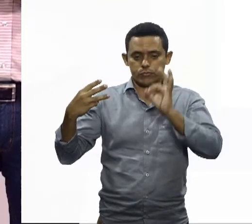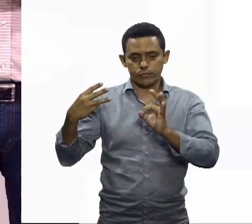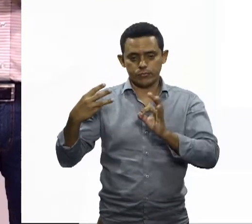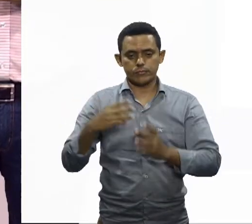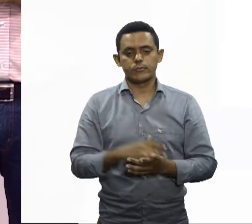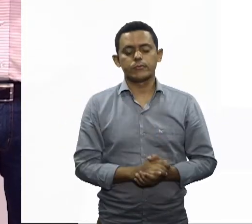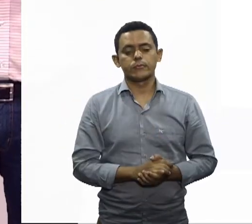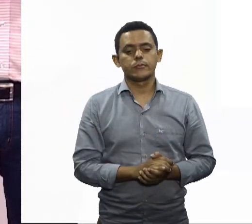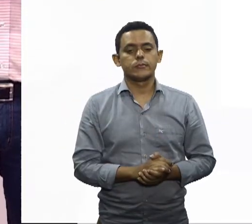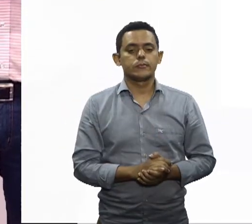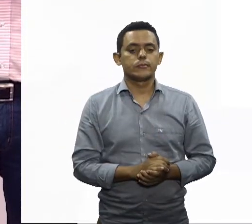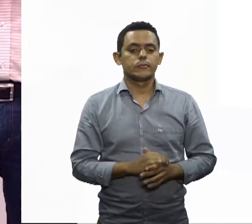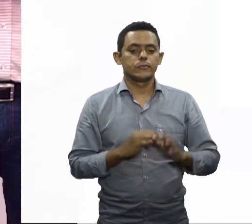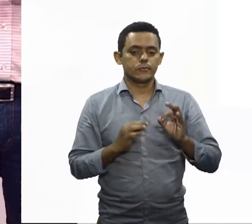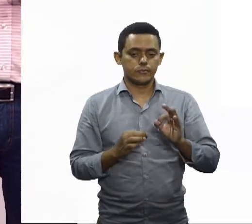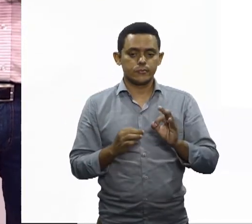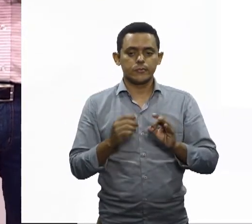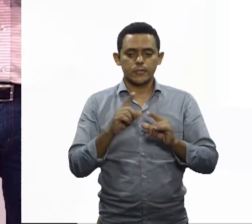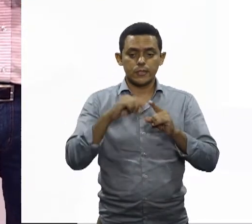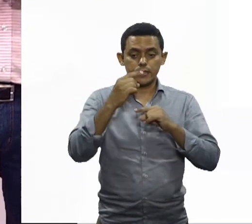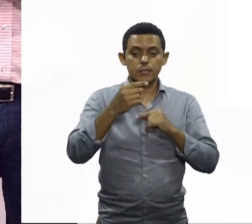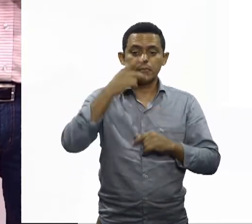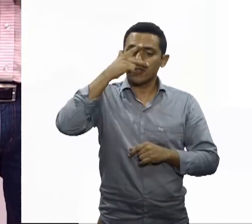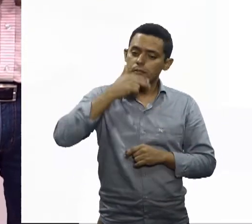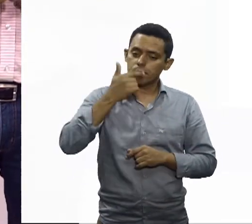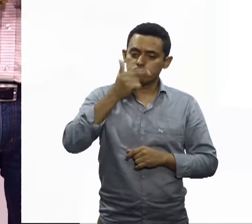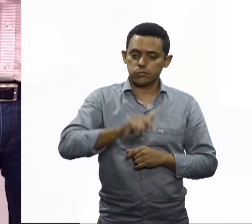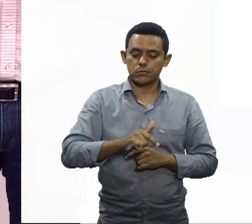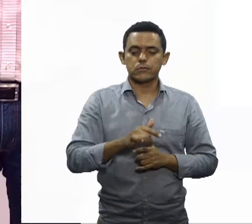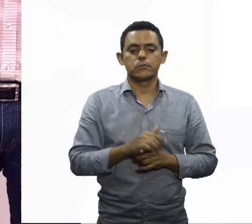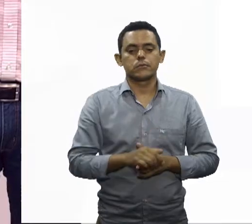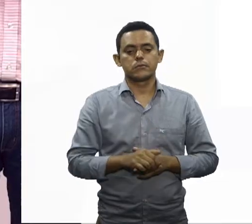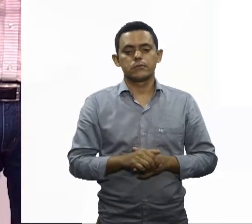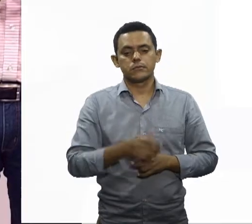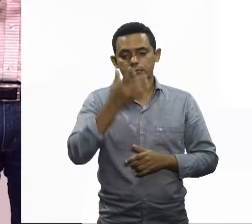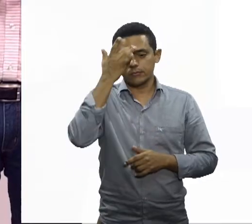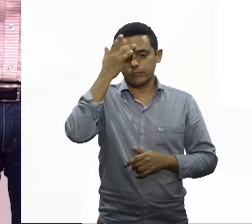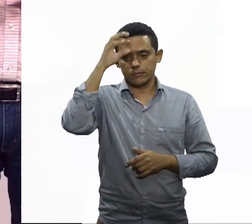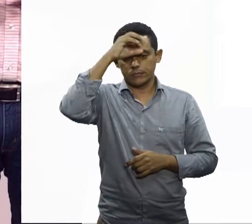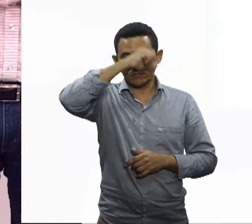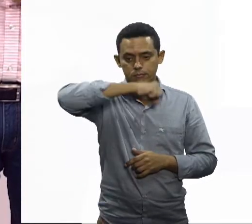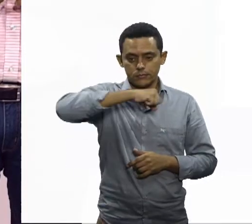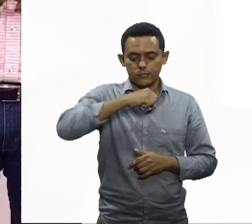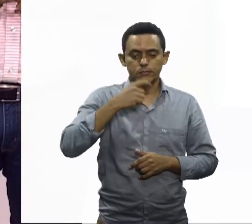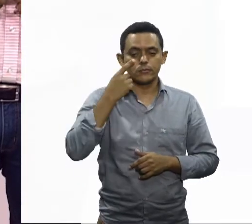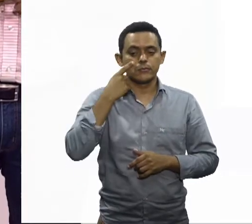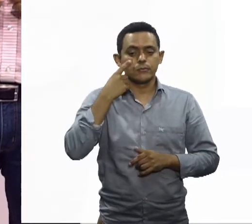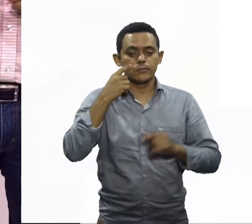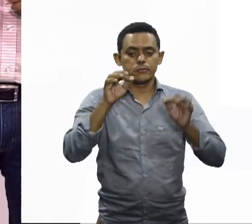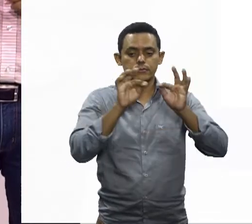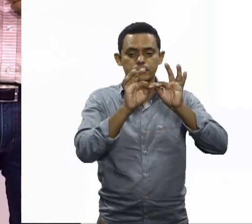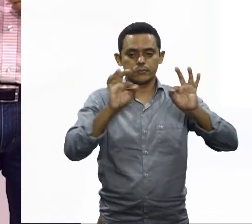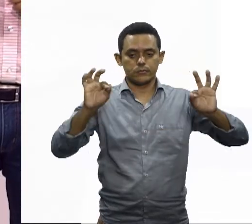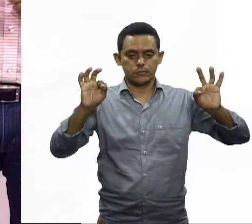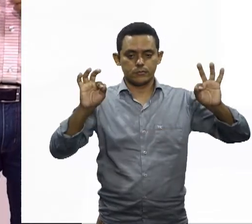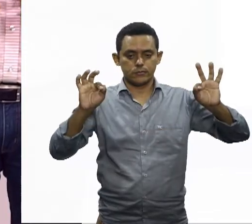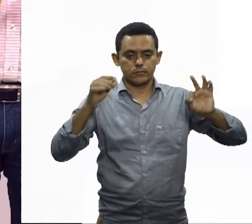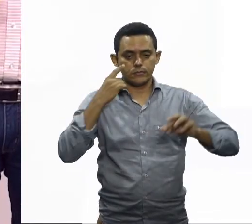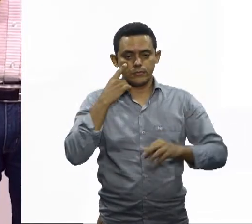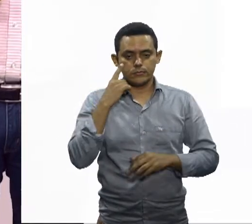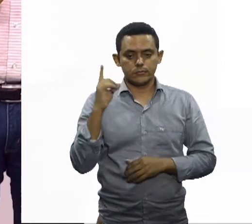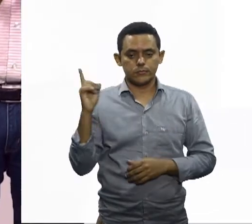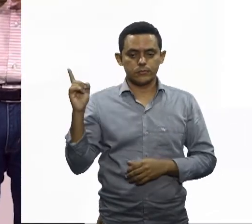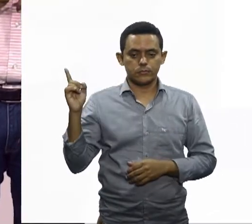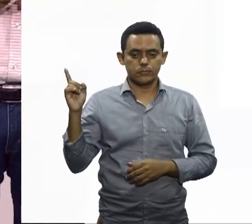cúbico é igual a um litro. Eu vou repetir isso para vocês daqui a pouquinho. Olha lá. De novo, vamos fazer uma tabela de conversão. Então, nós temos ali o seguinte,